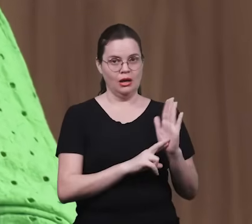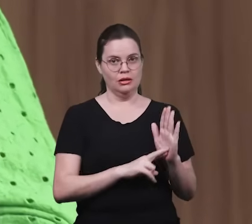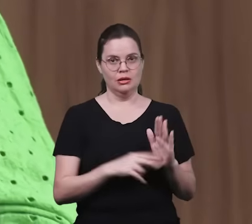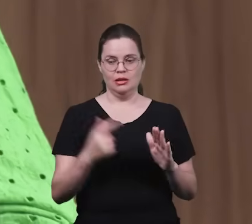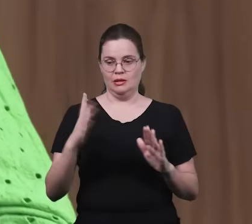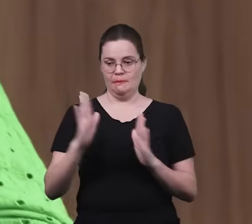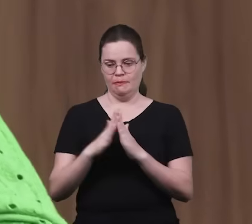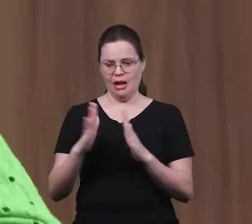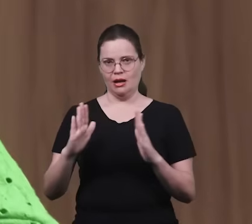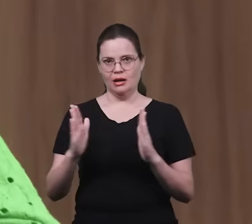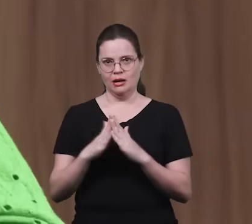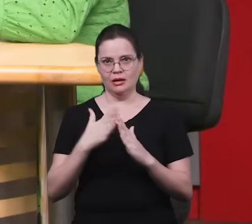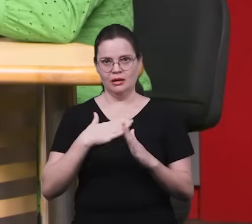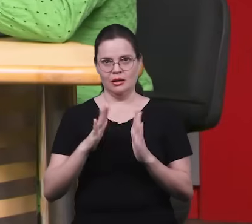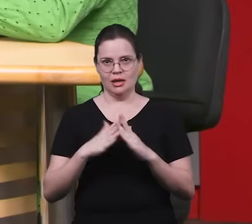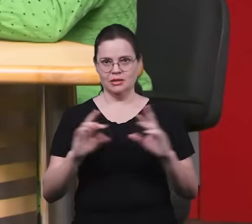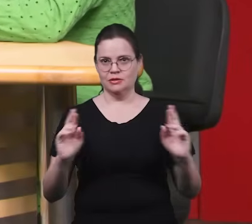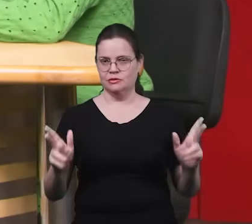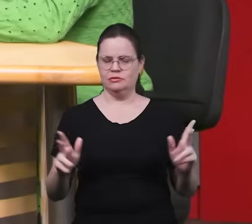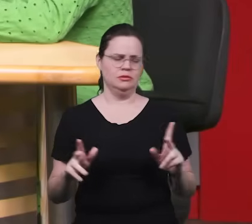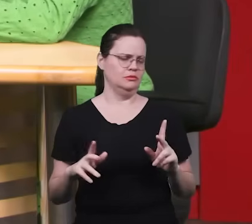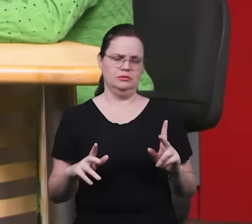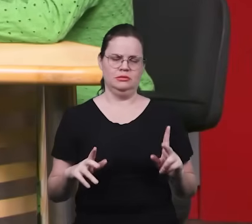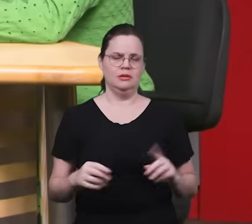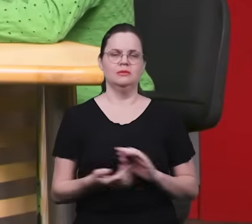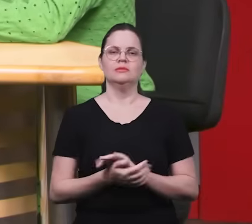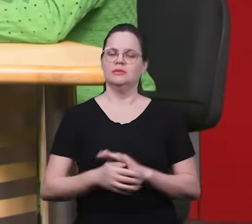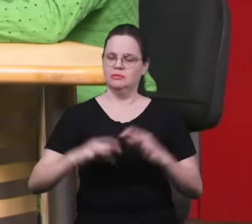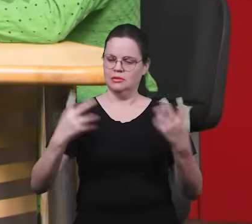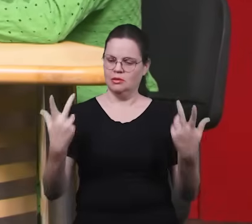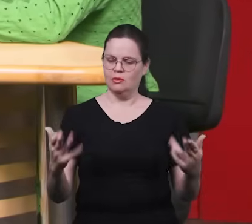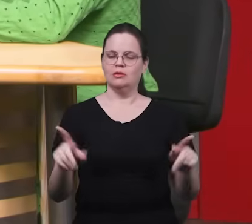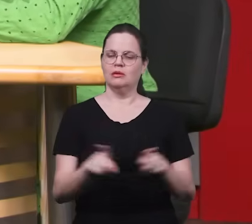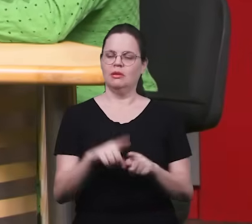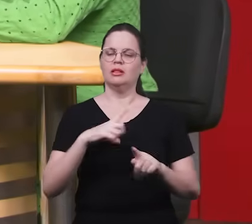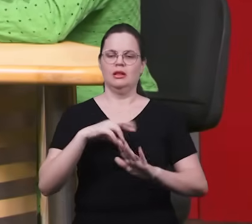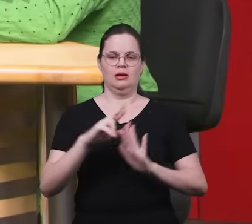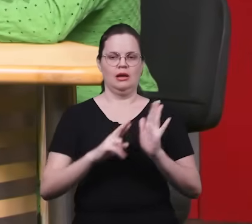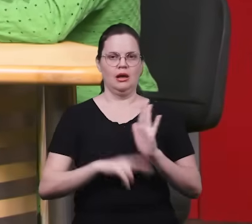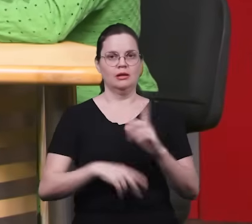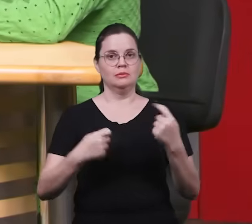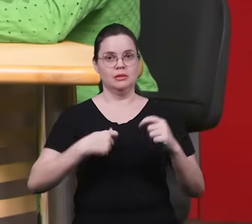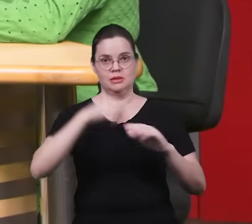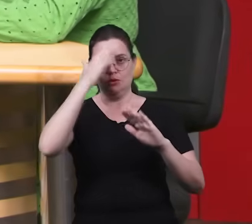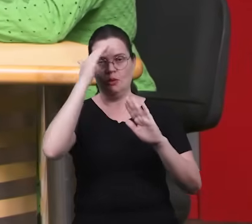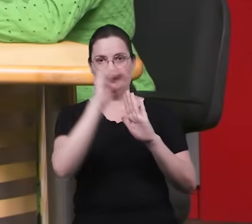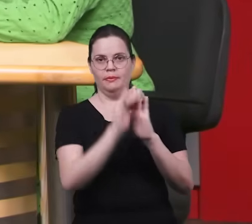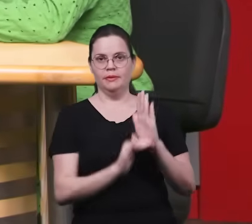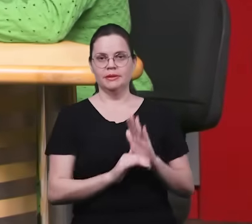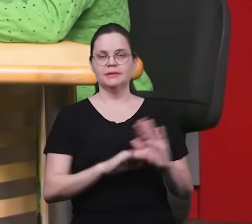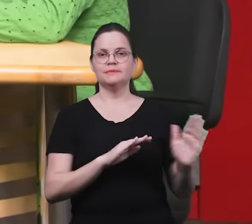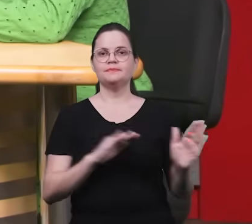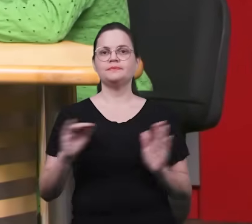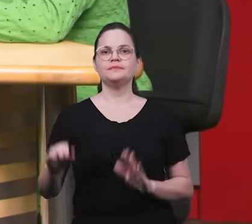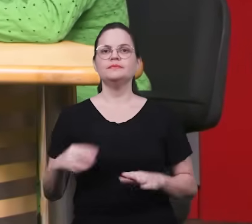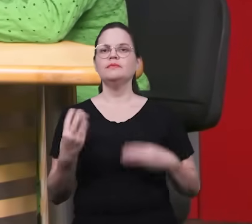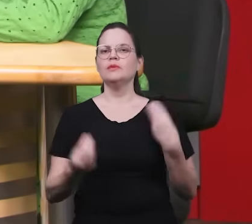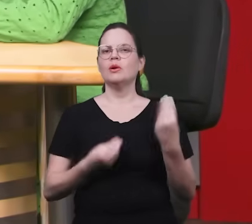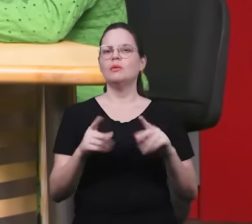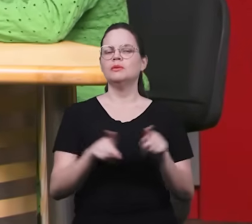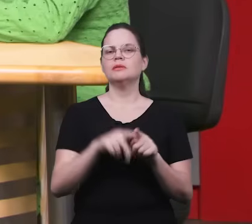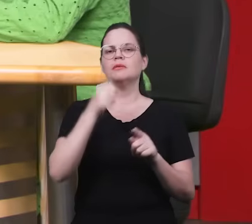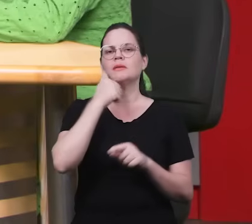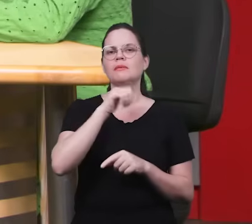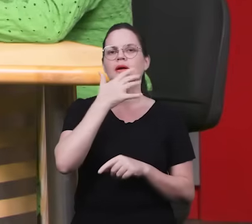Não é verdade? Então, meninas, assim, Carla, eu queria que a gente pudesse conversar a forma como os pais também podem falar sobre isso,